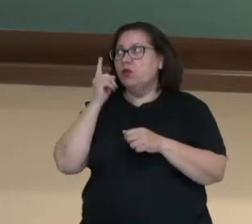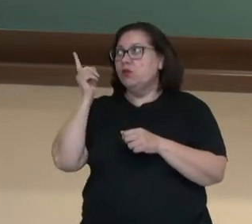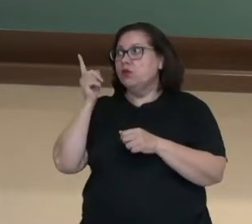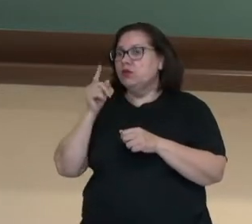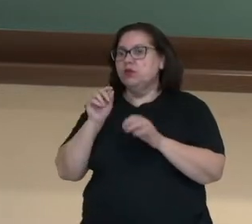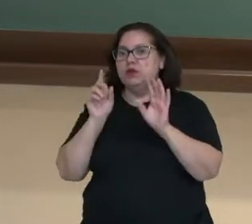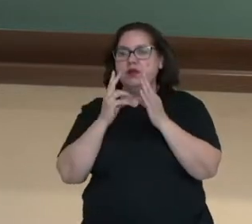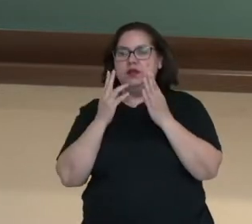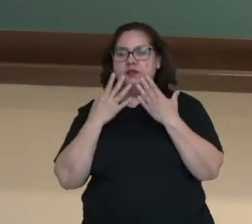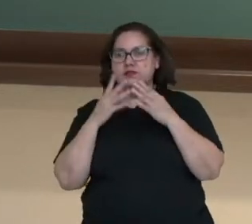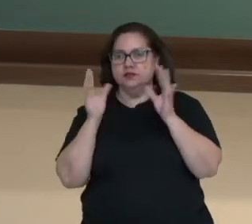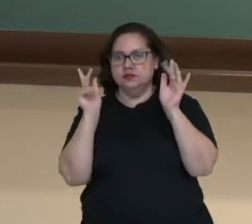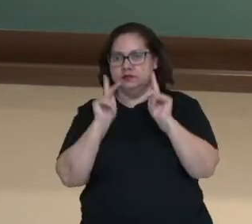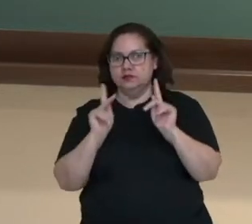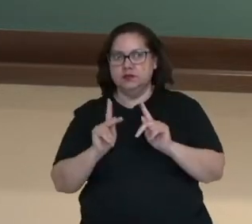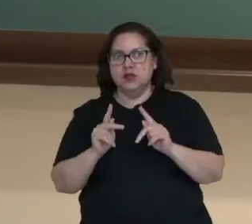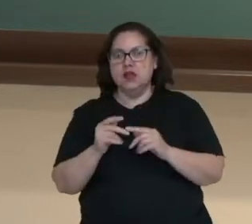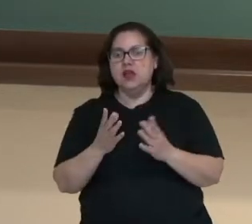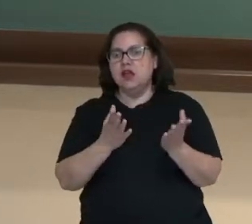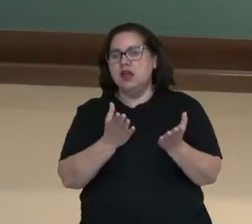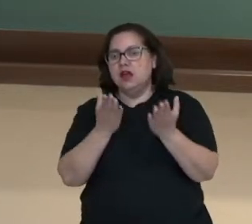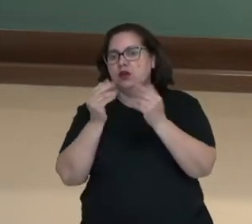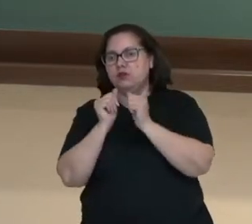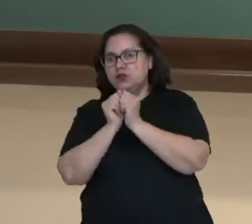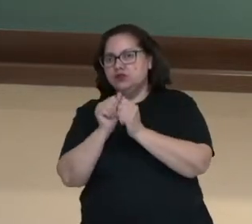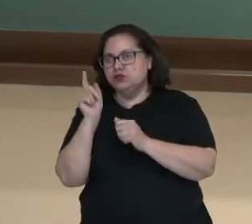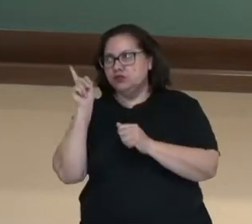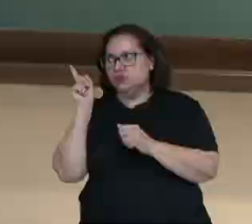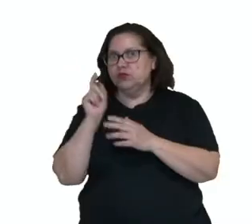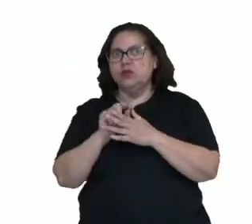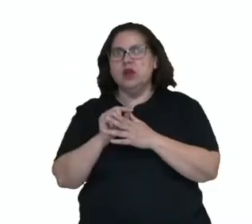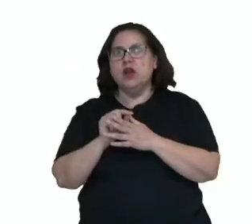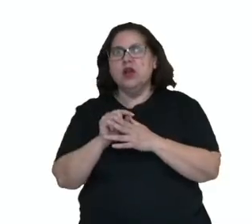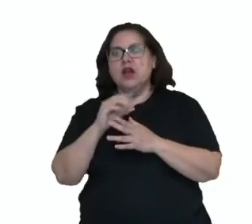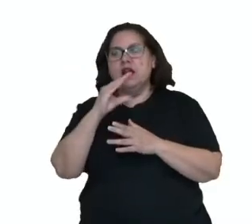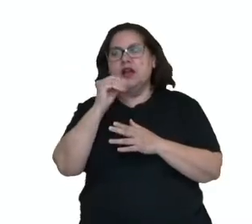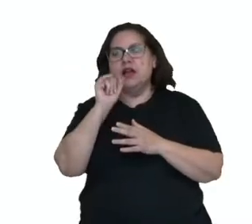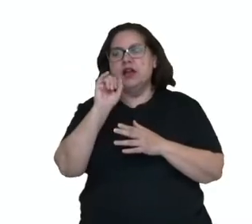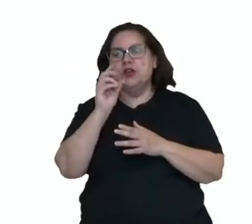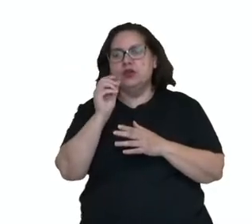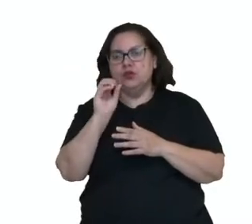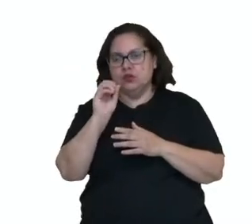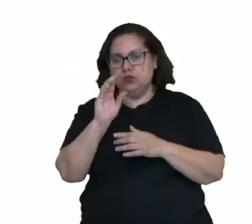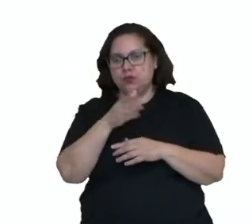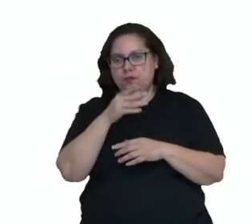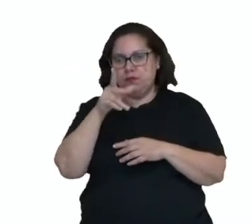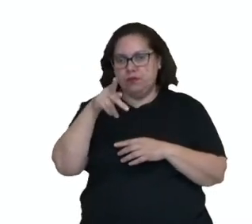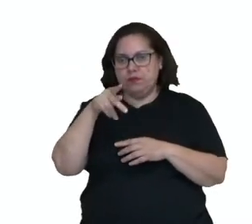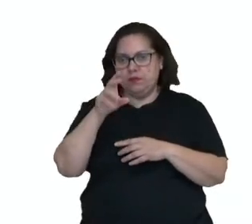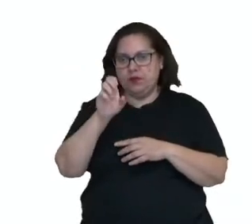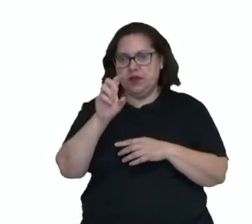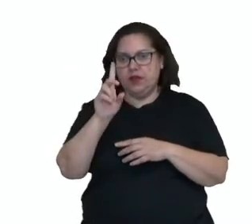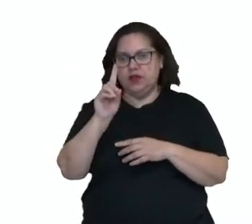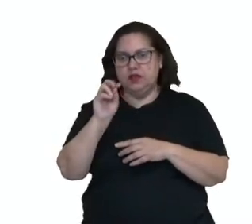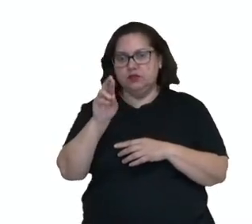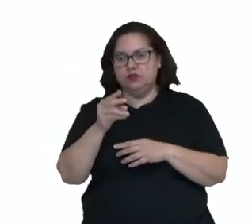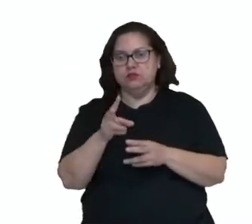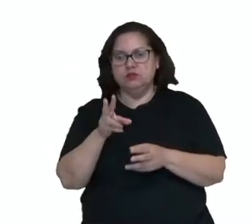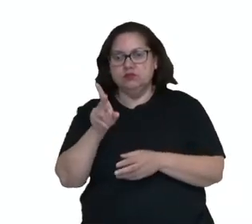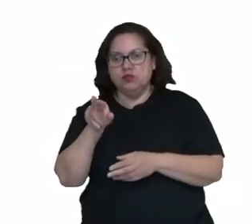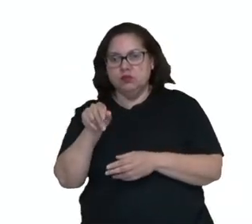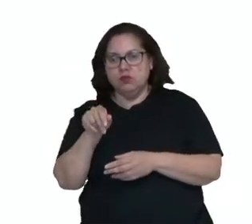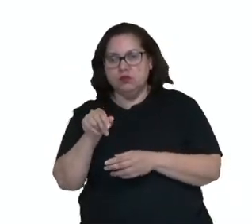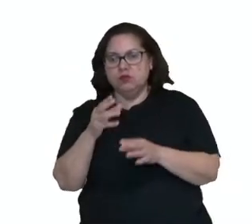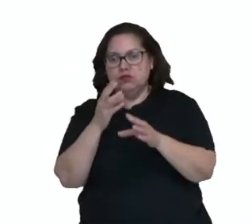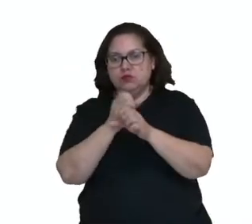fica mais tranquilo. Acompanhe a seguinte situação. Caio e Pedro são irmãos. Em 2013, a